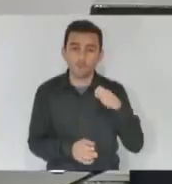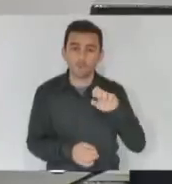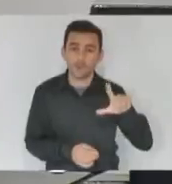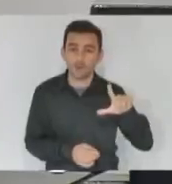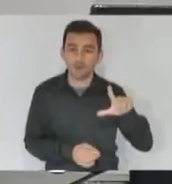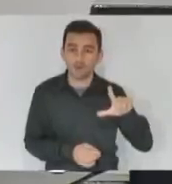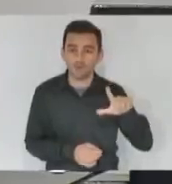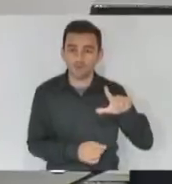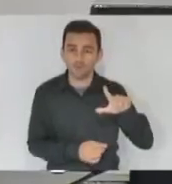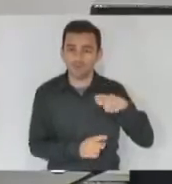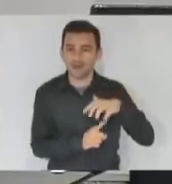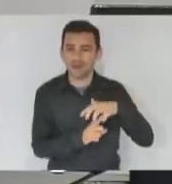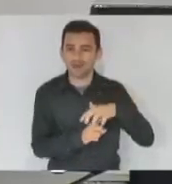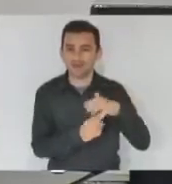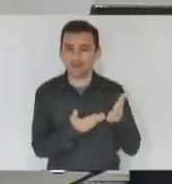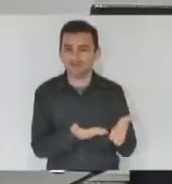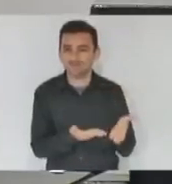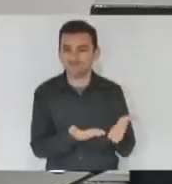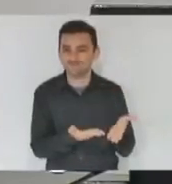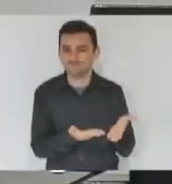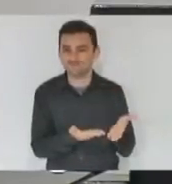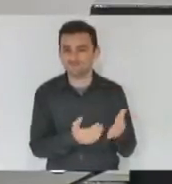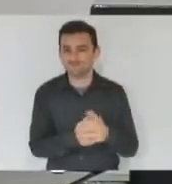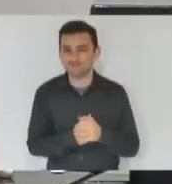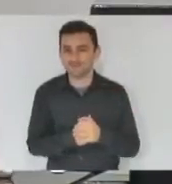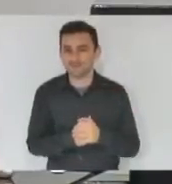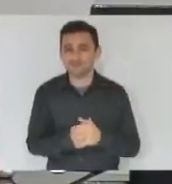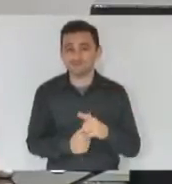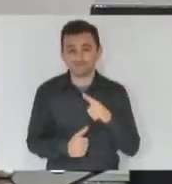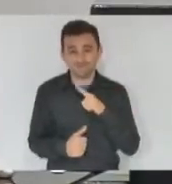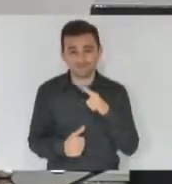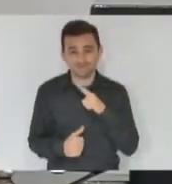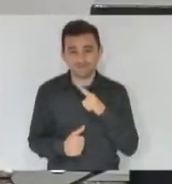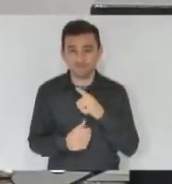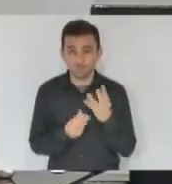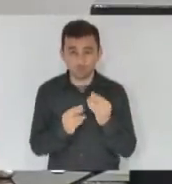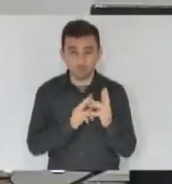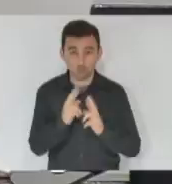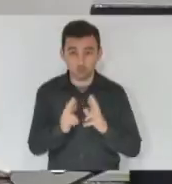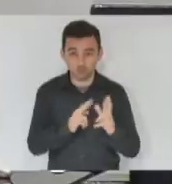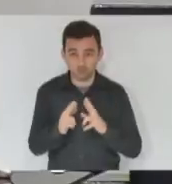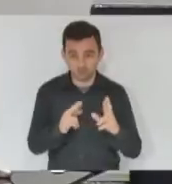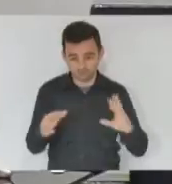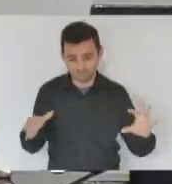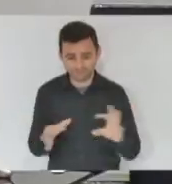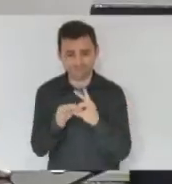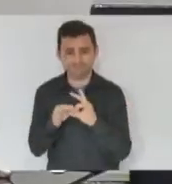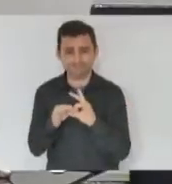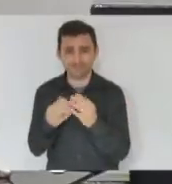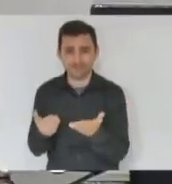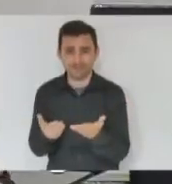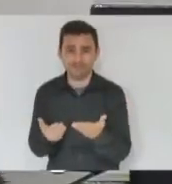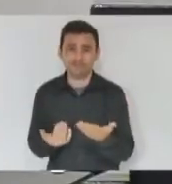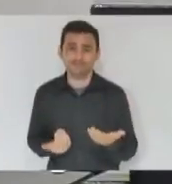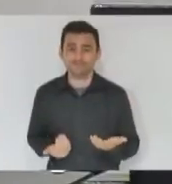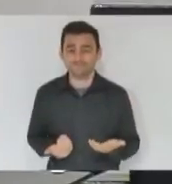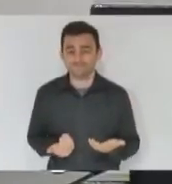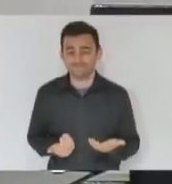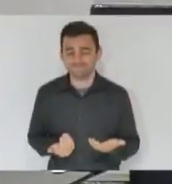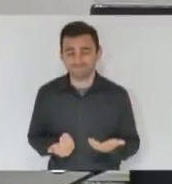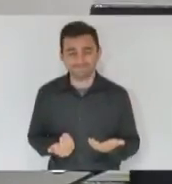As rodovias, por exemplo, ainda têm ligação muito mais com o Paraná. E é por isso que eu venho aqui